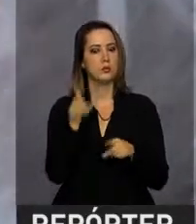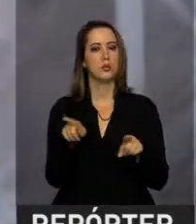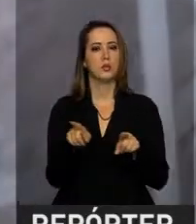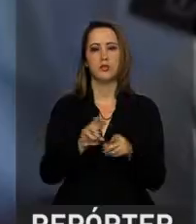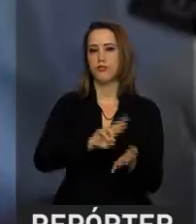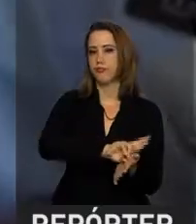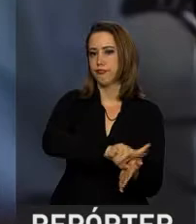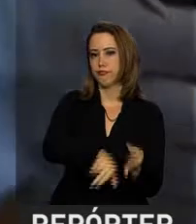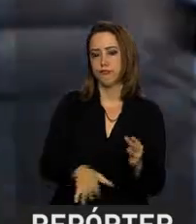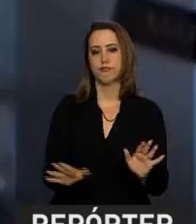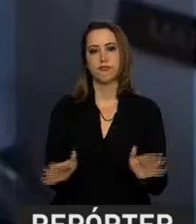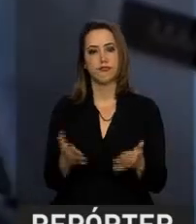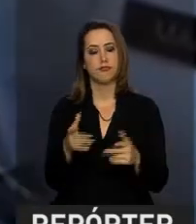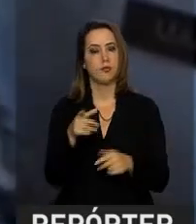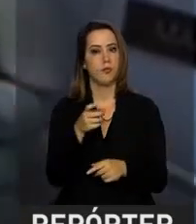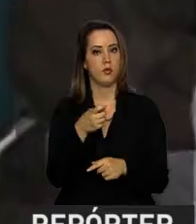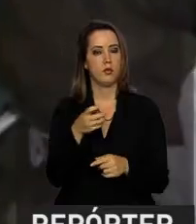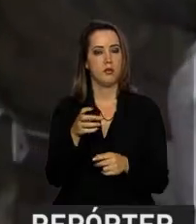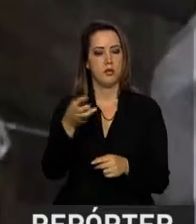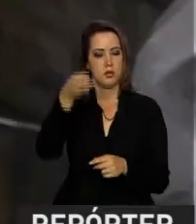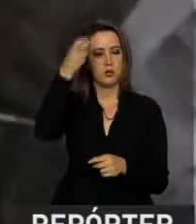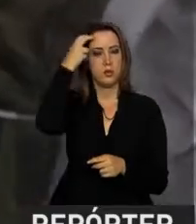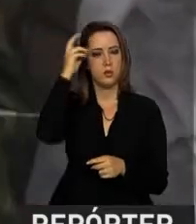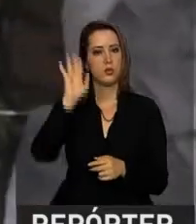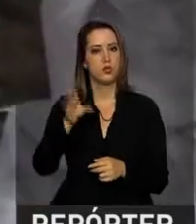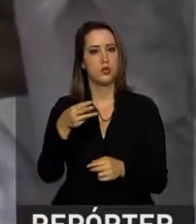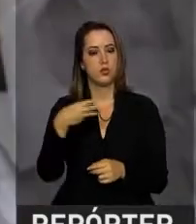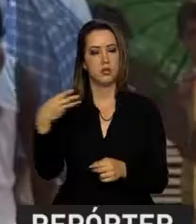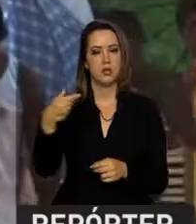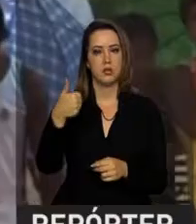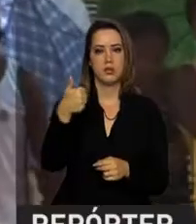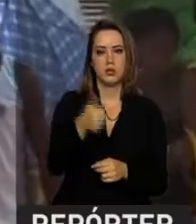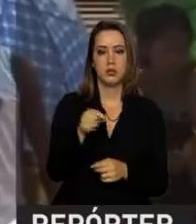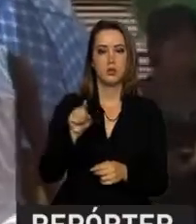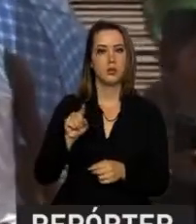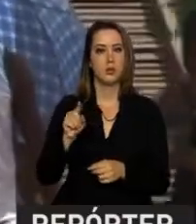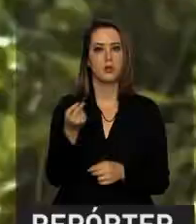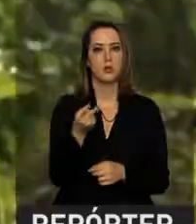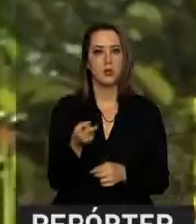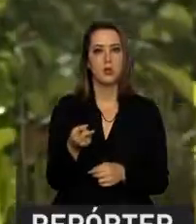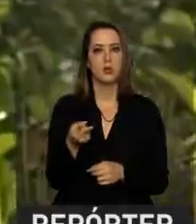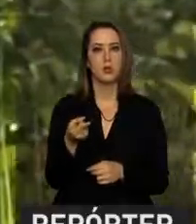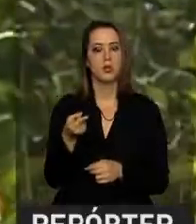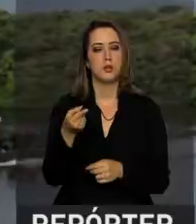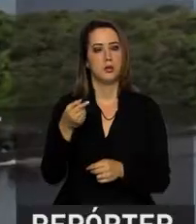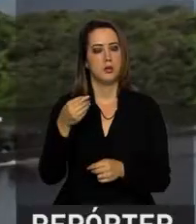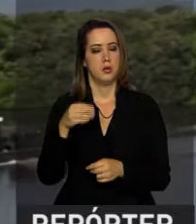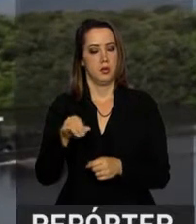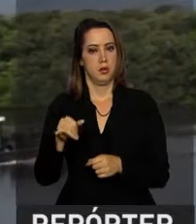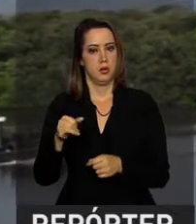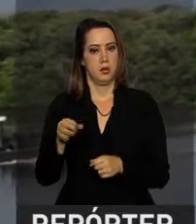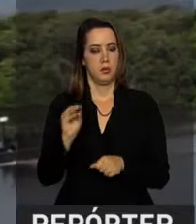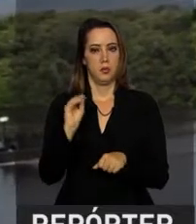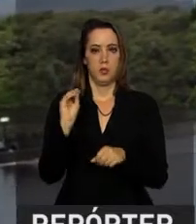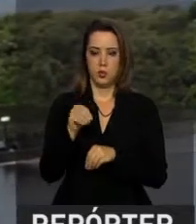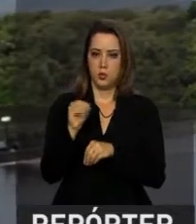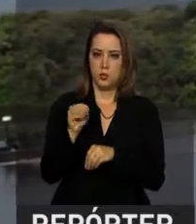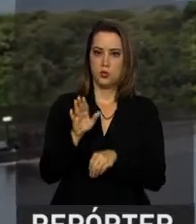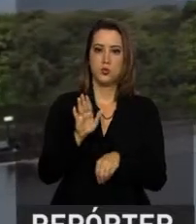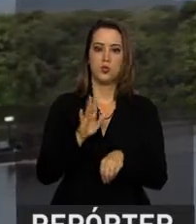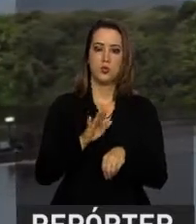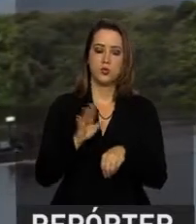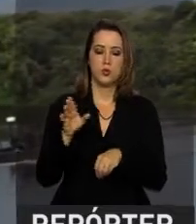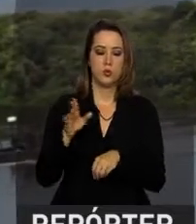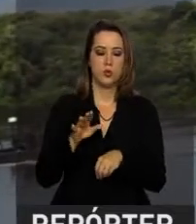início da operação já foram emprestados mais de 31 mil procedimentos de prevenção à saúde aqui o